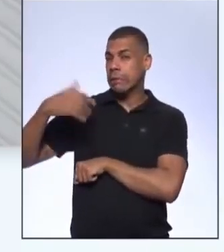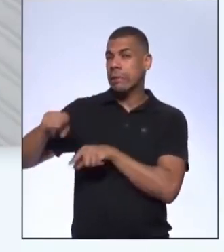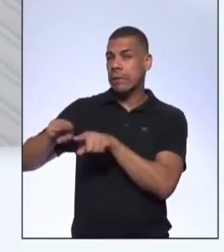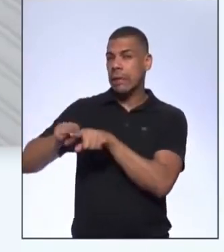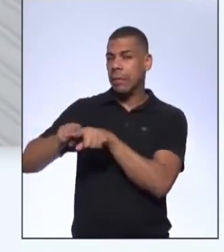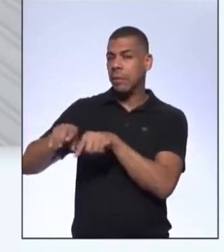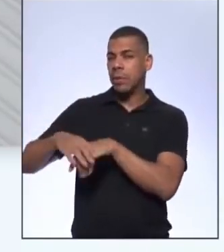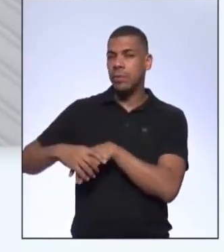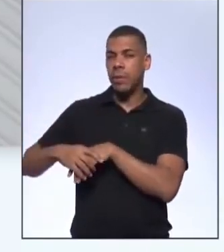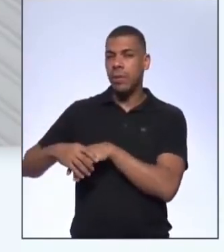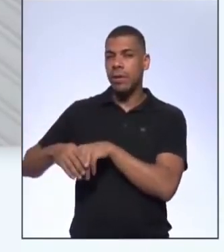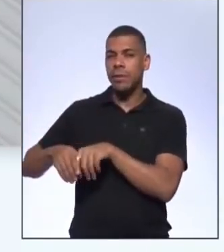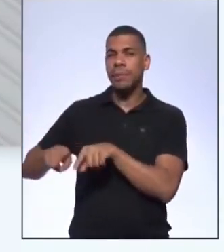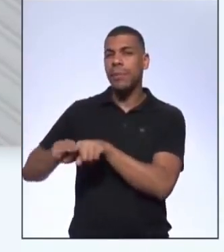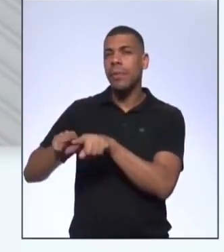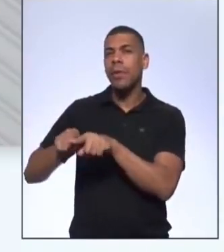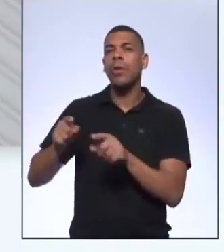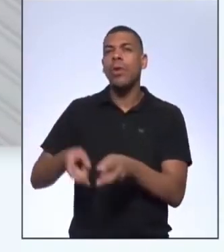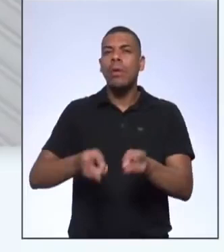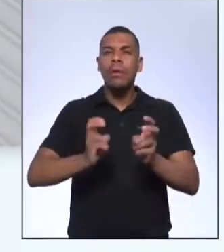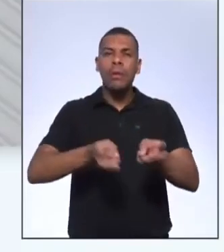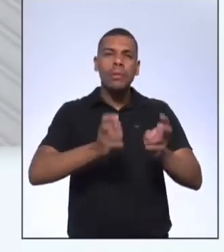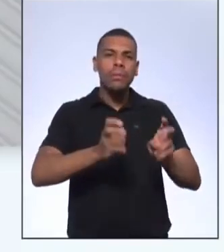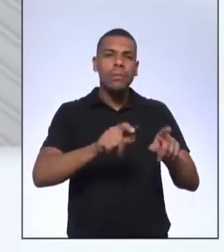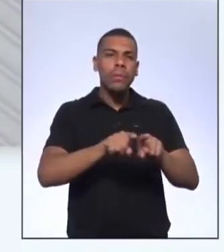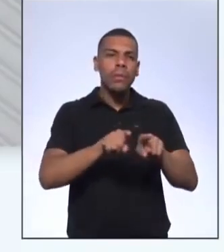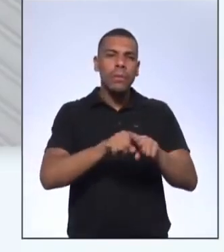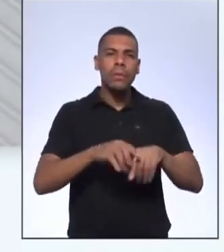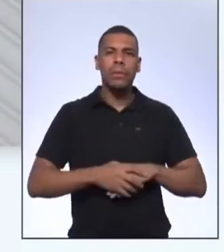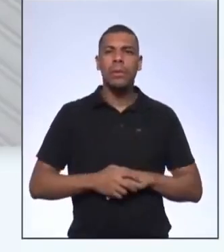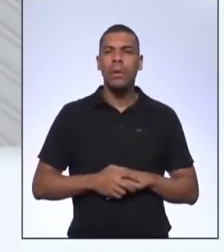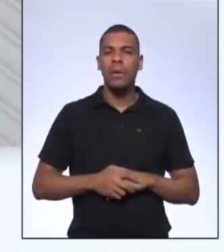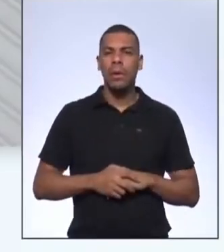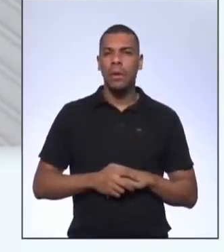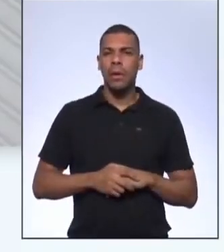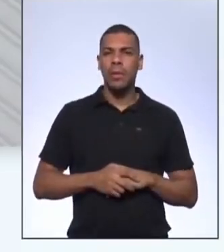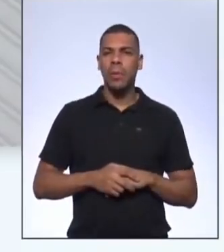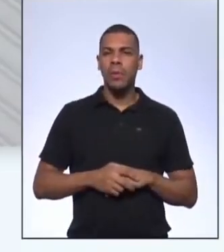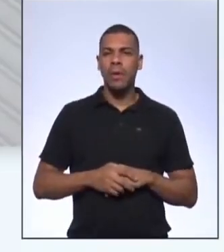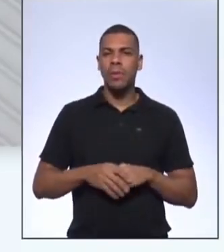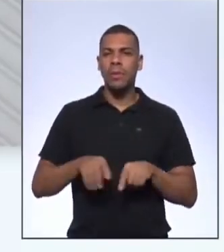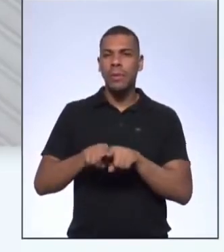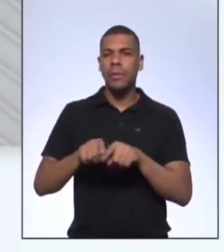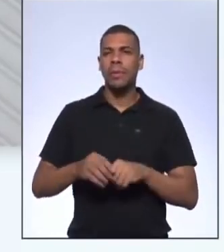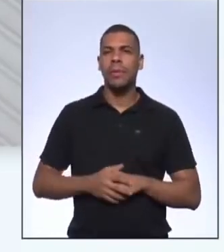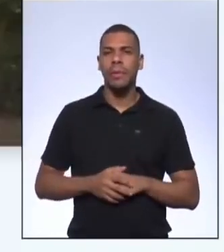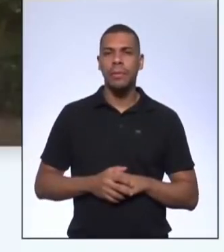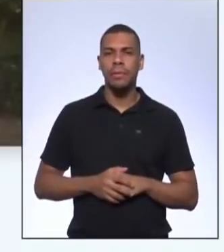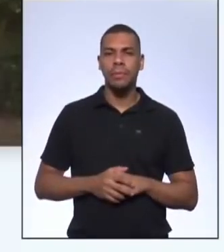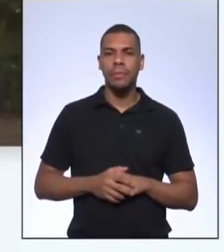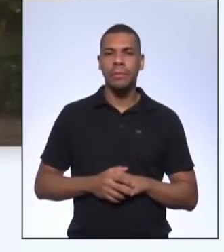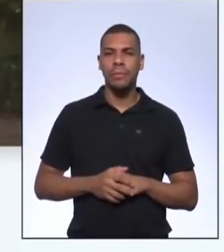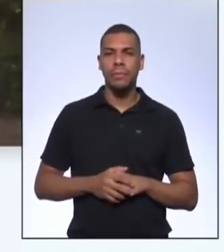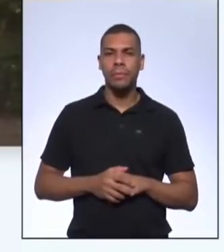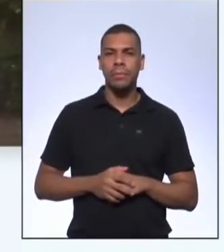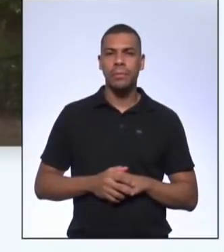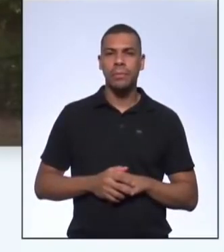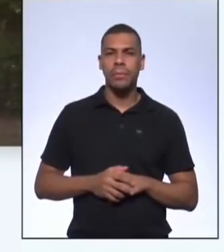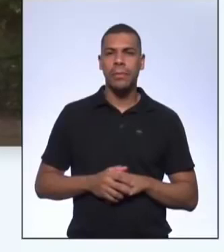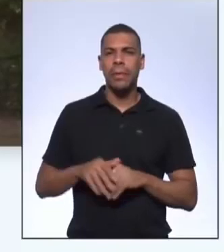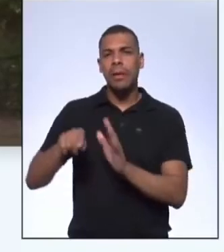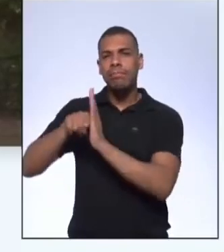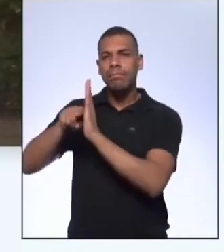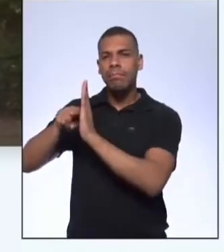que se pensava. A descoberta muda parte do que se sabia sobre a origem das populações.